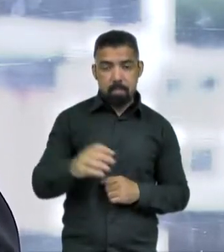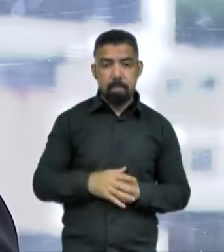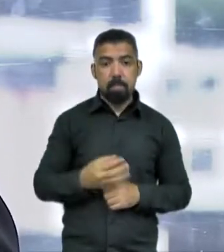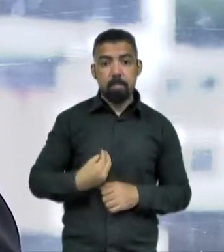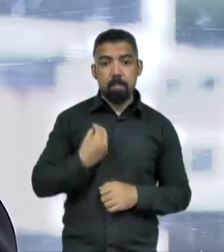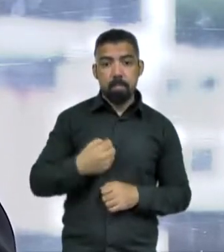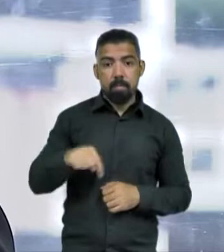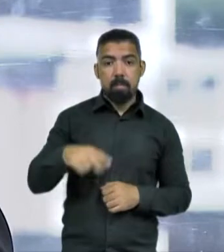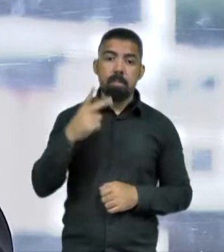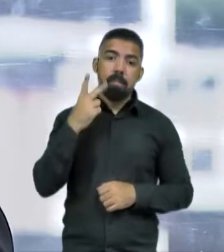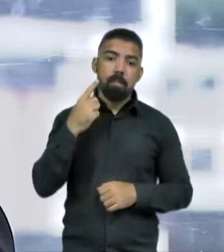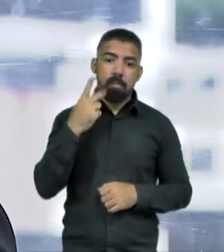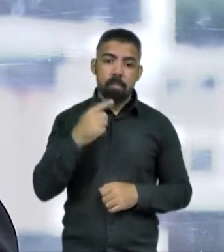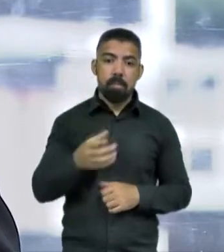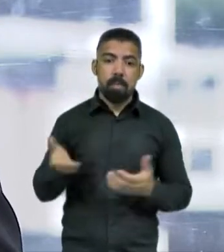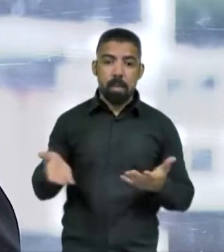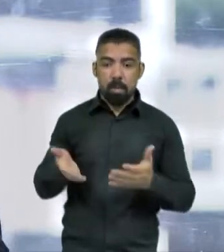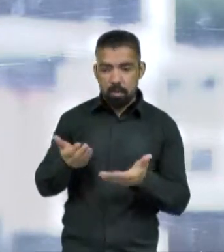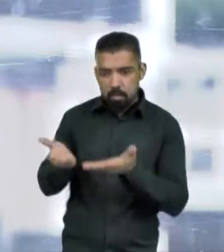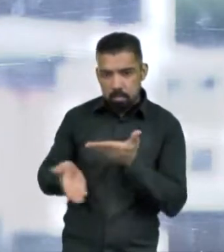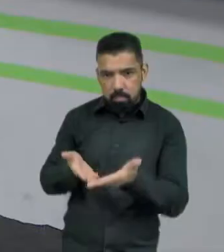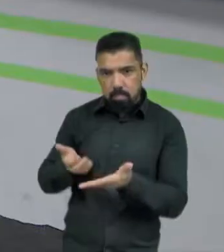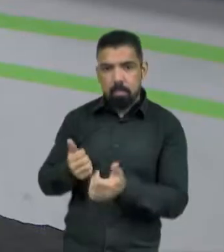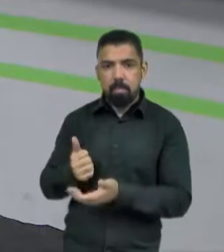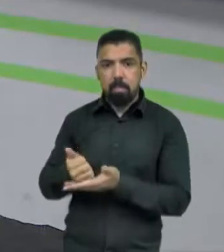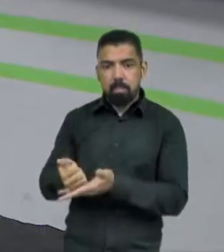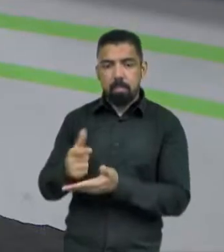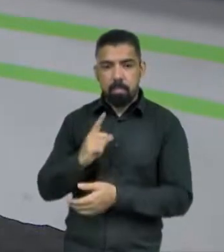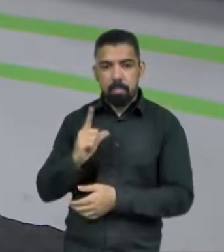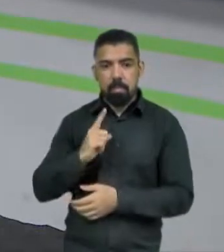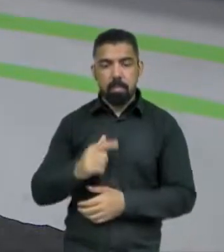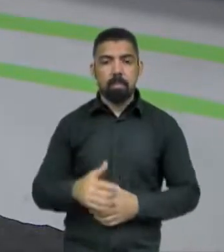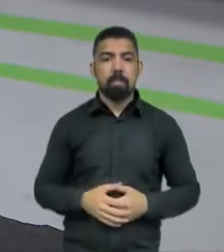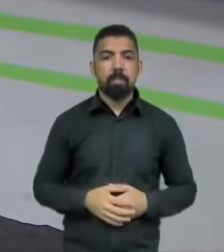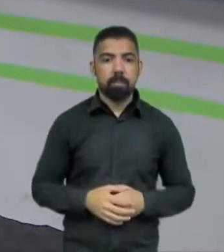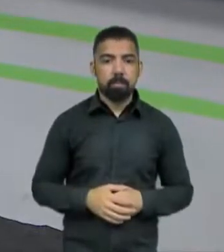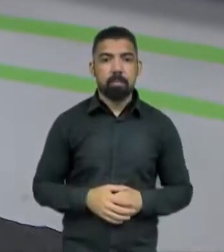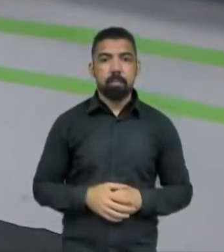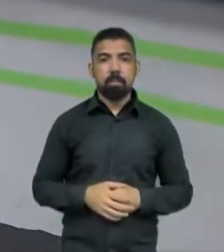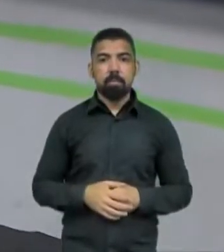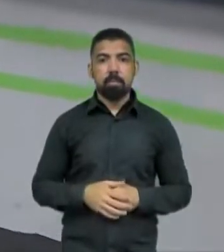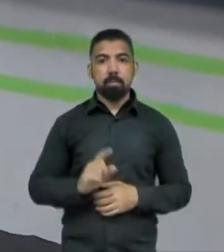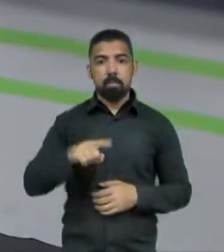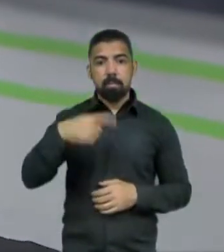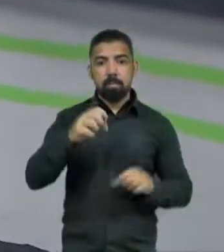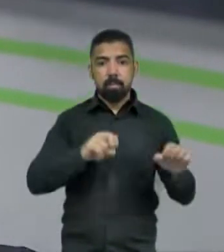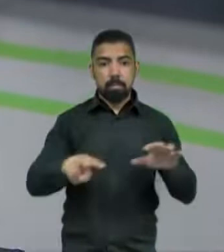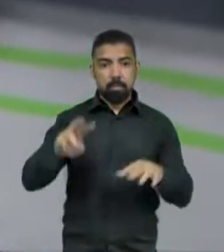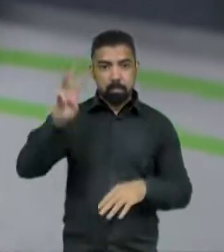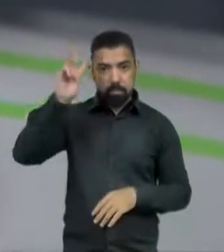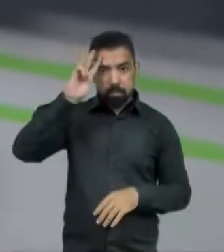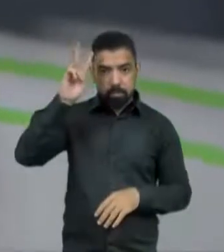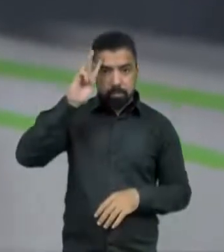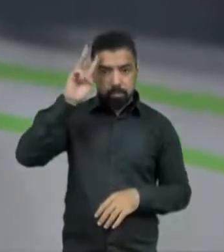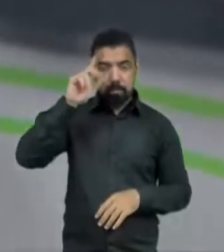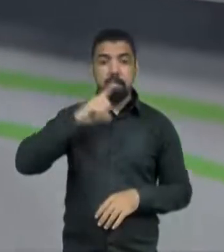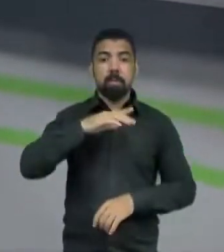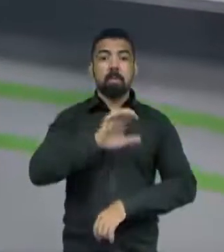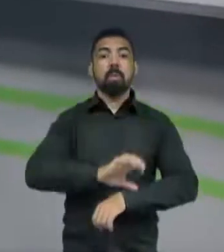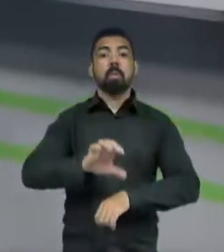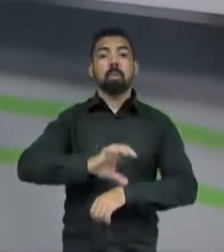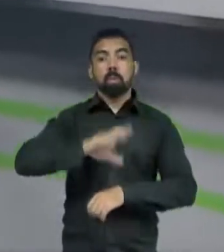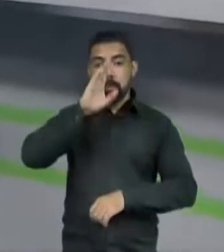Fortaleza e está sendo acompanhada. Será lançado na próxima terça-feira o curso gratuito